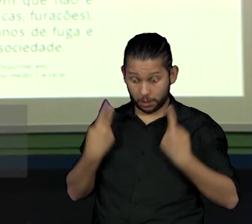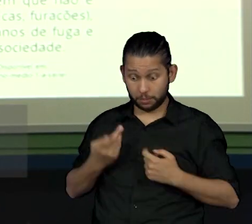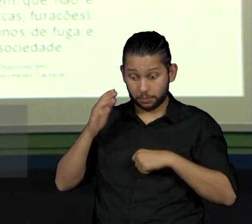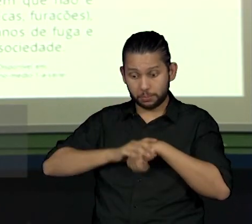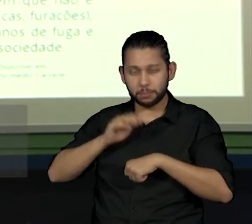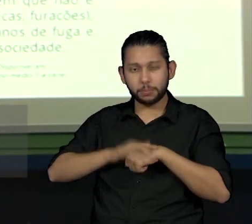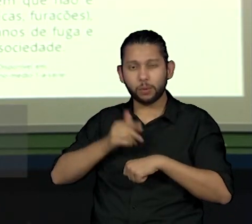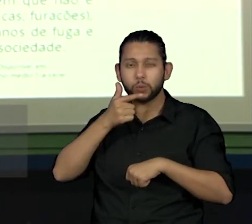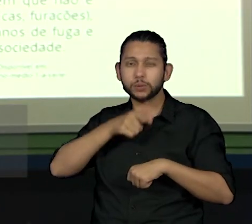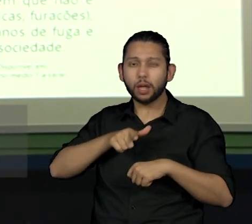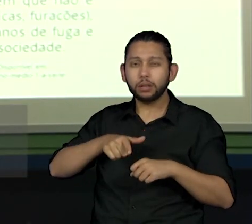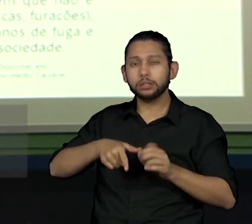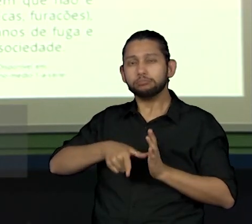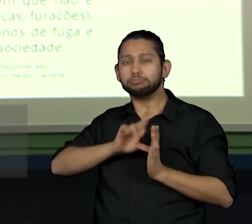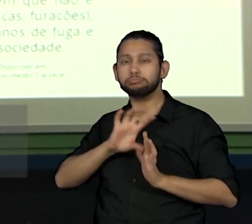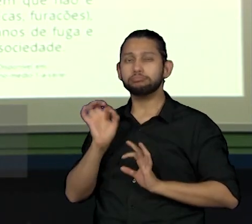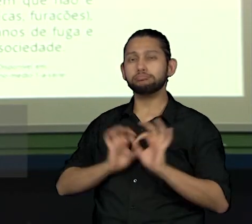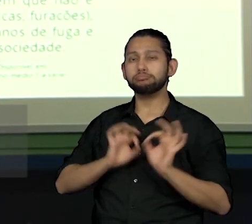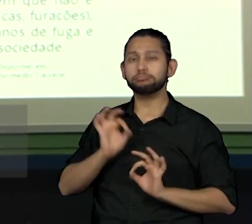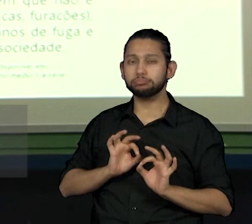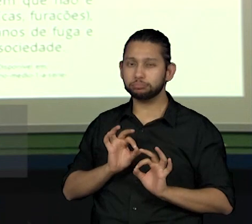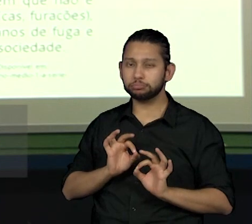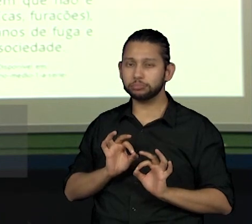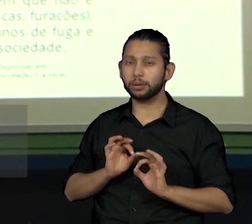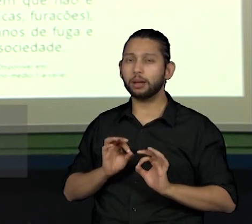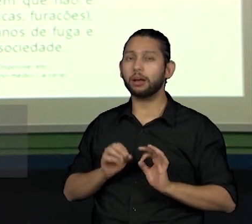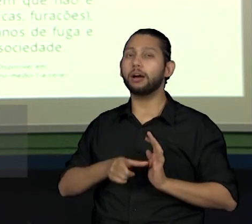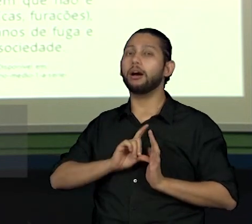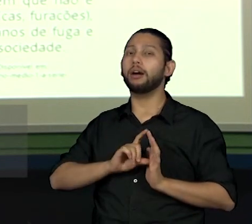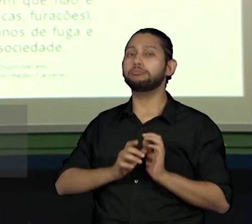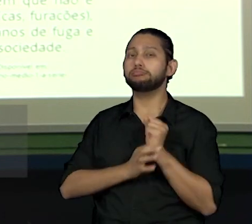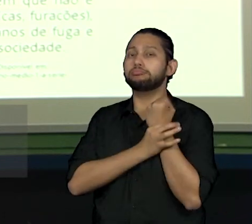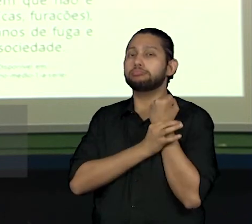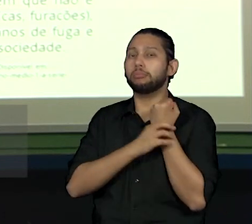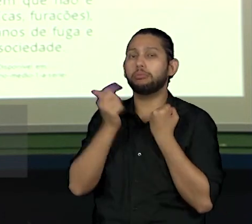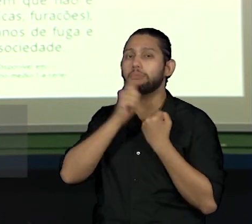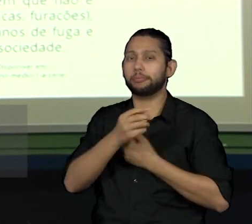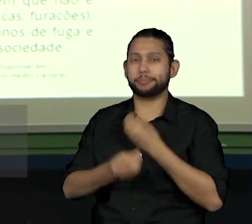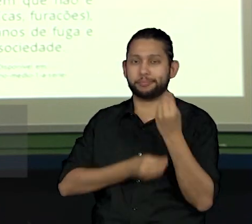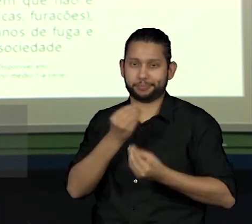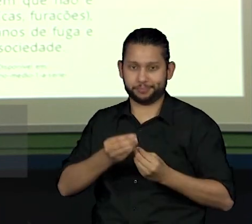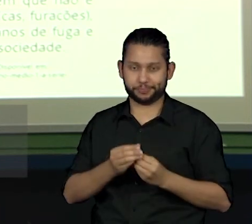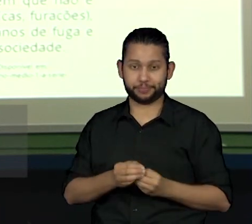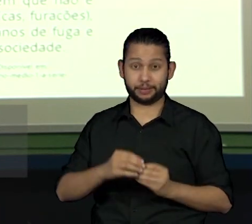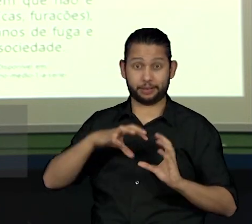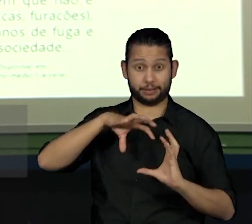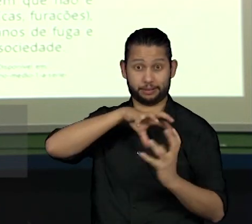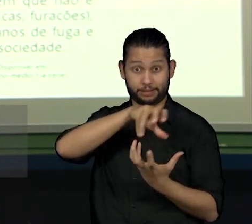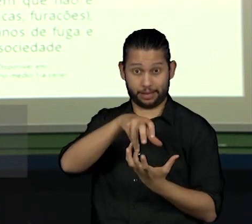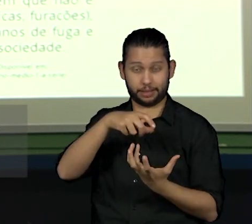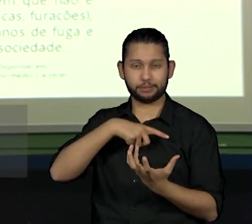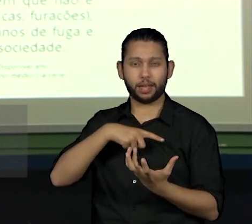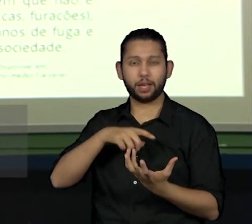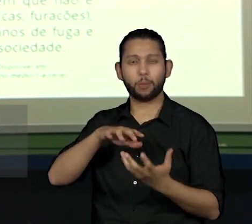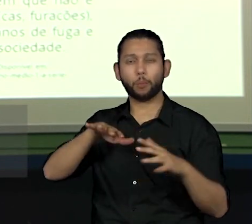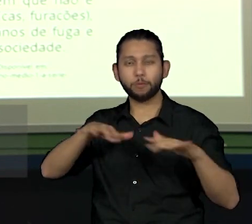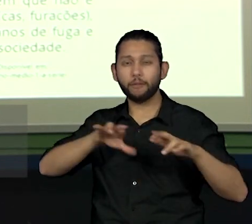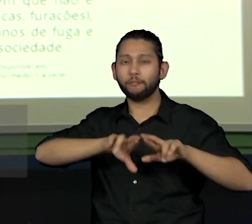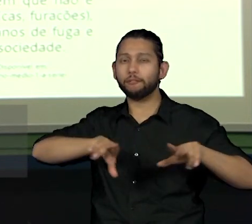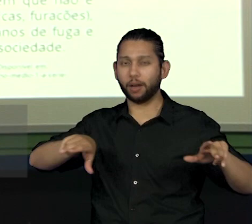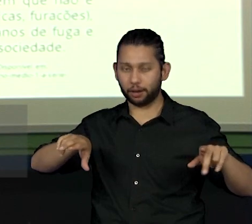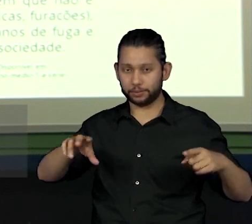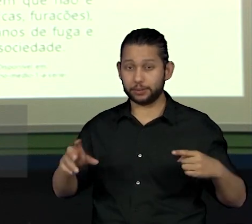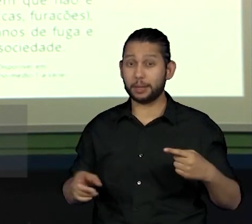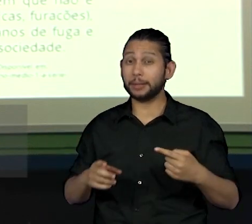controle. Duas formas e depende de cada movimento da esfera terrestre. A primeira forma é chamada